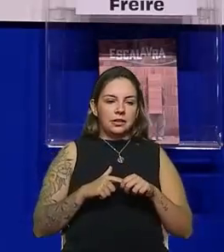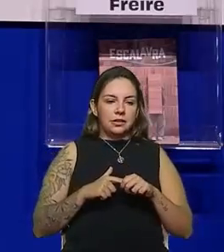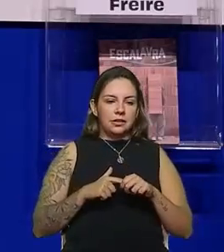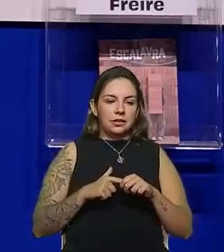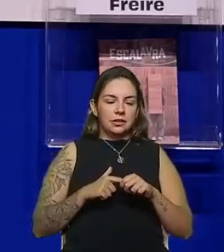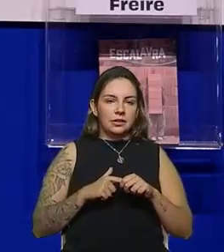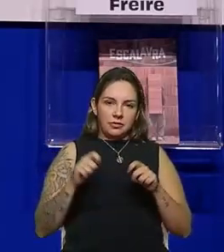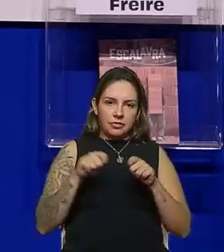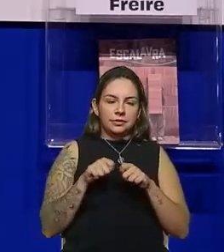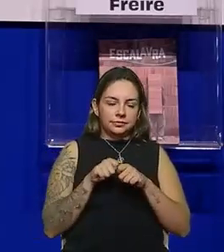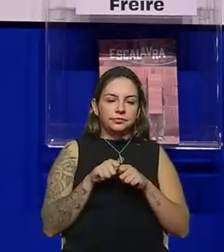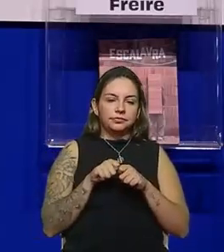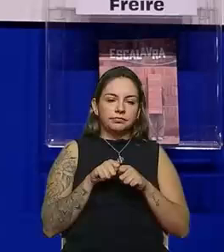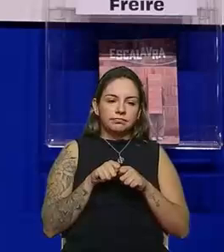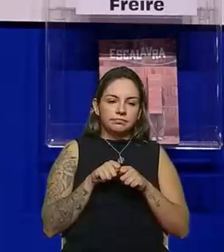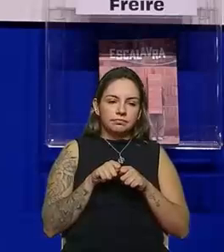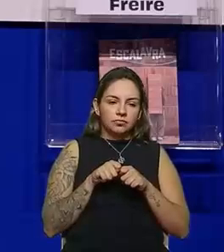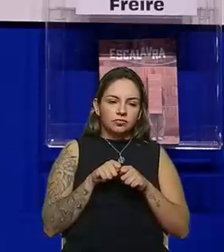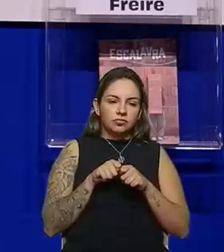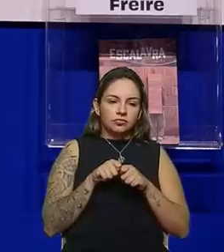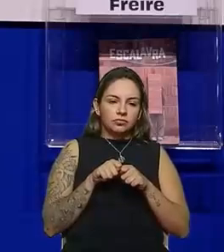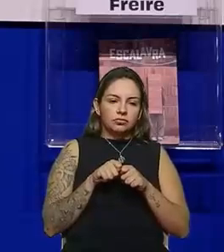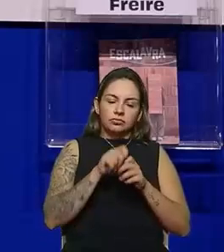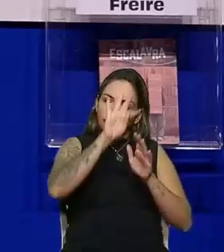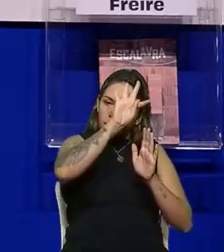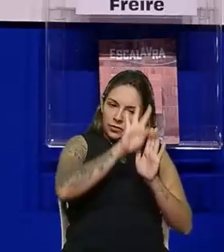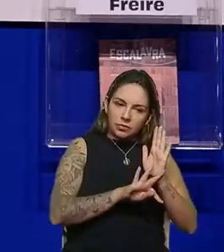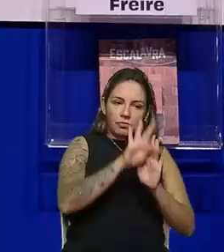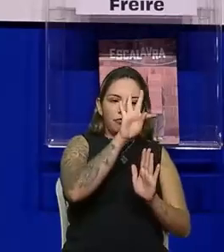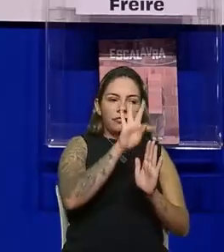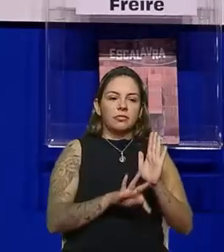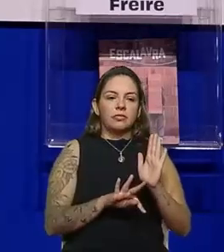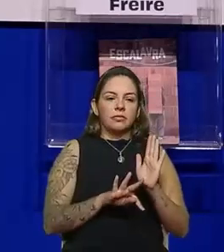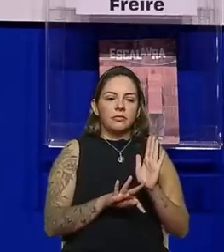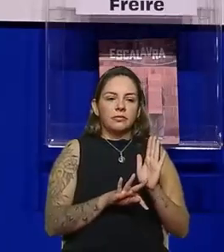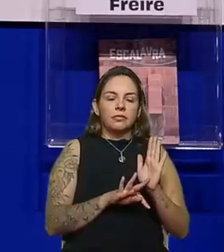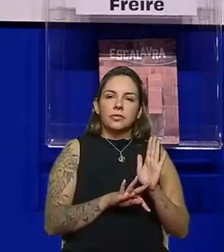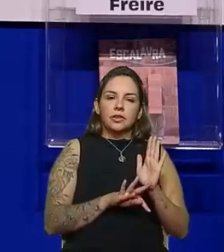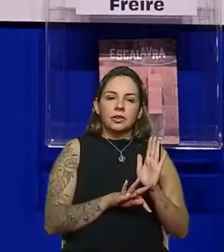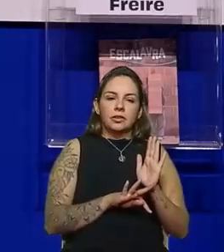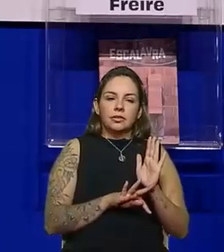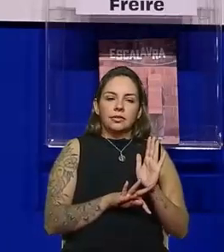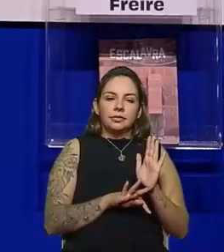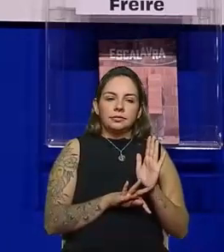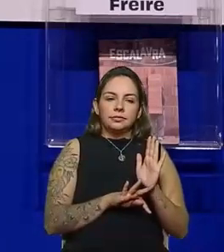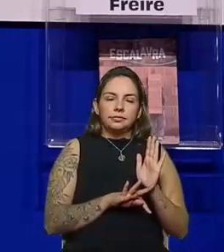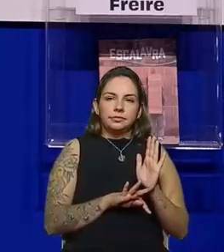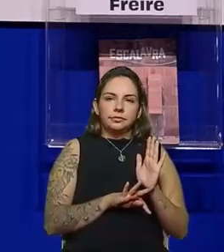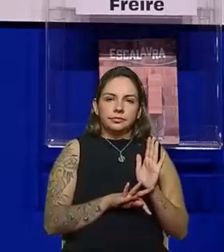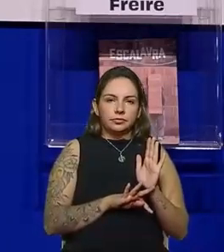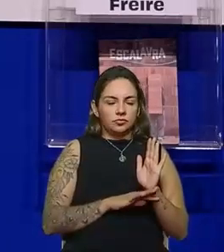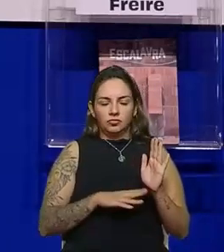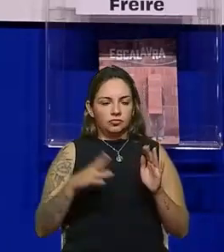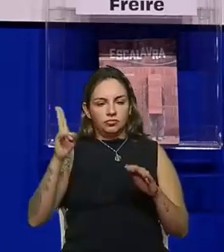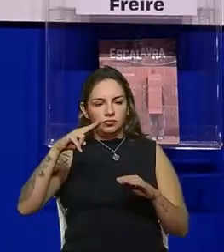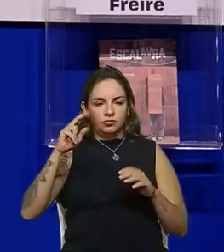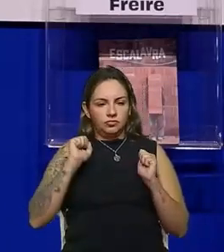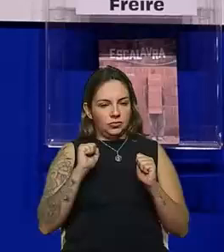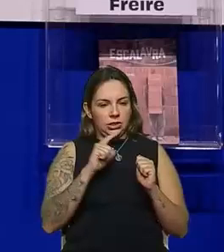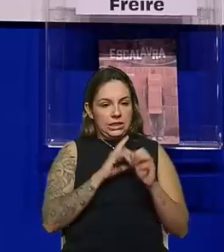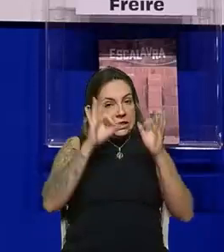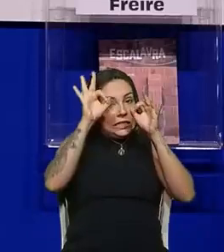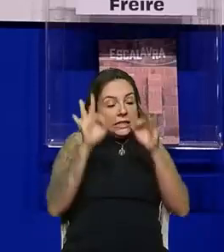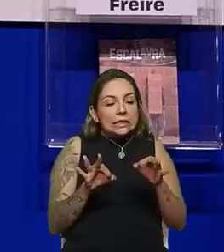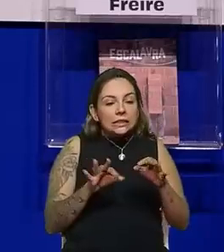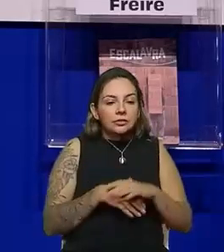se dispôs a fazer, de estabelecer o texto que será, digamos, claro que nunca se pode ter